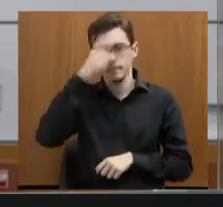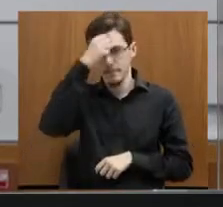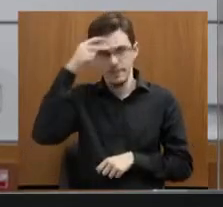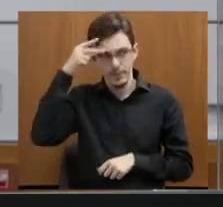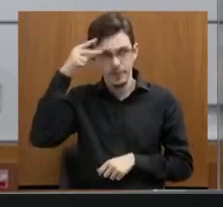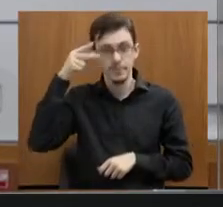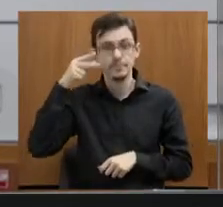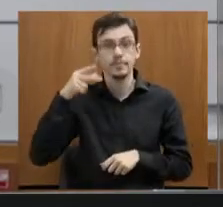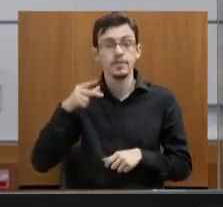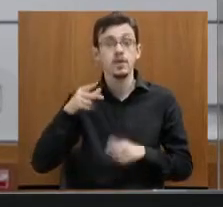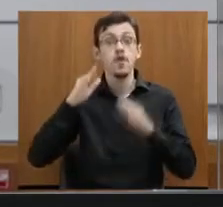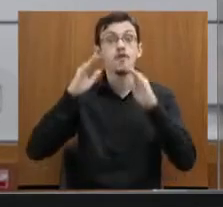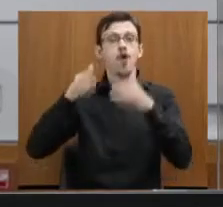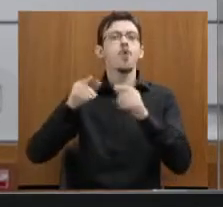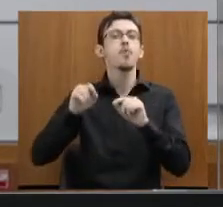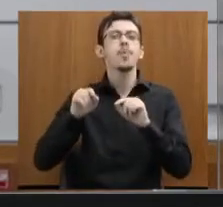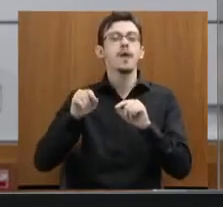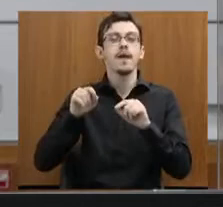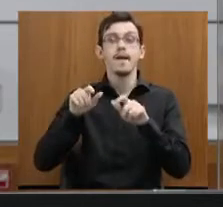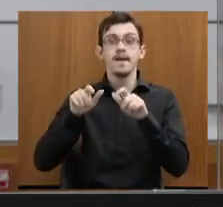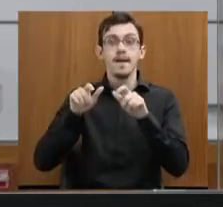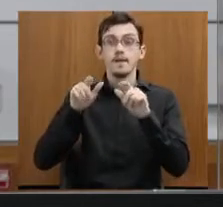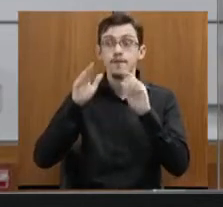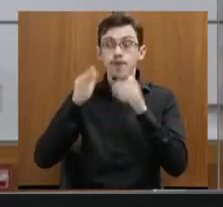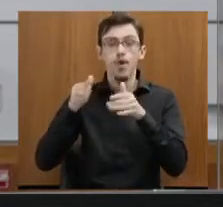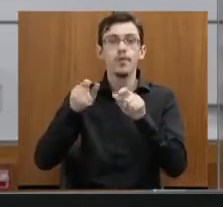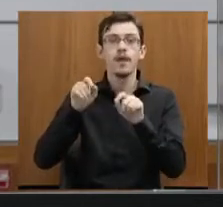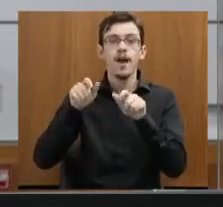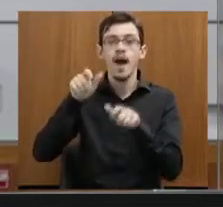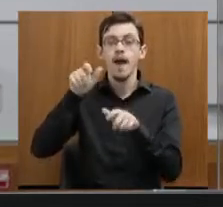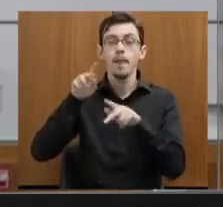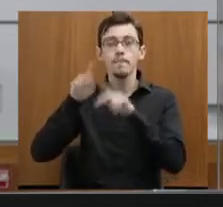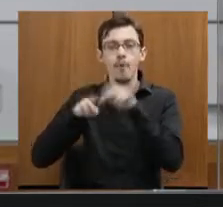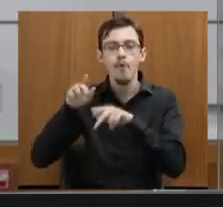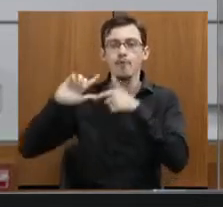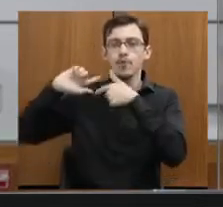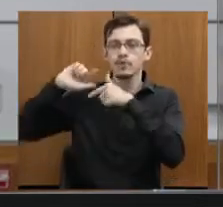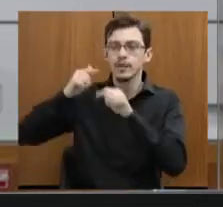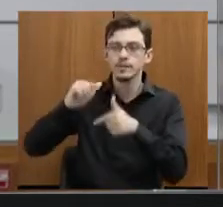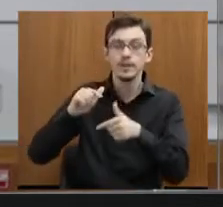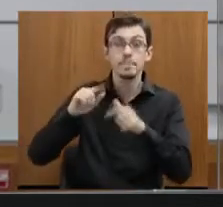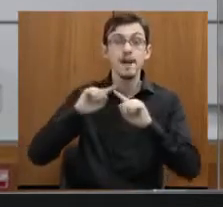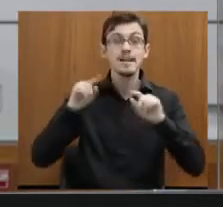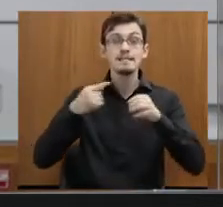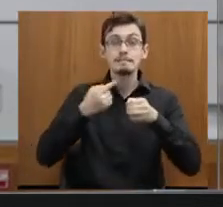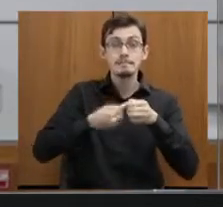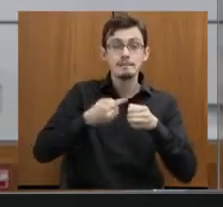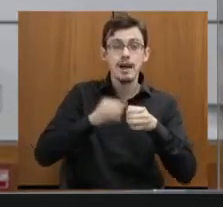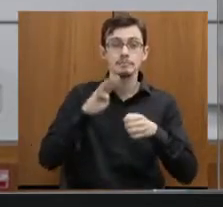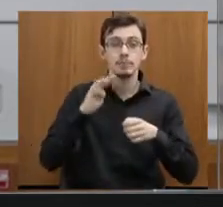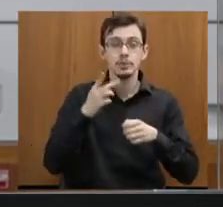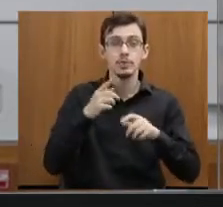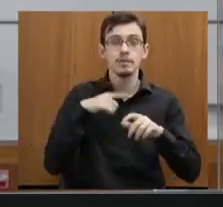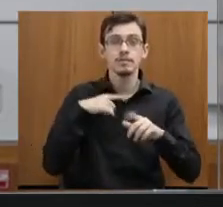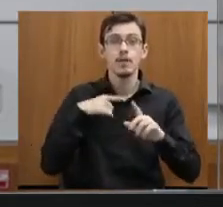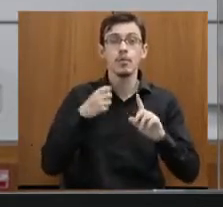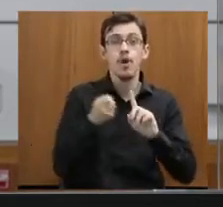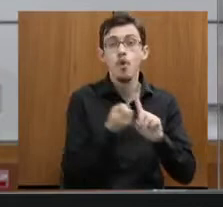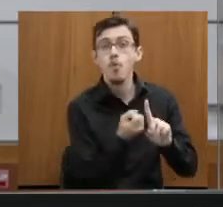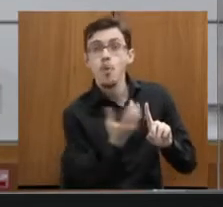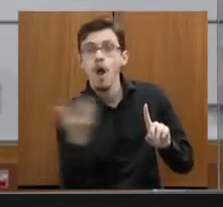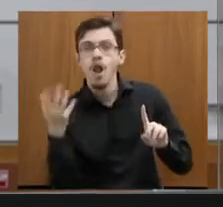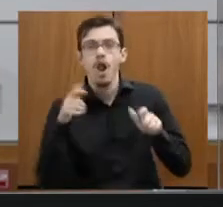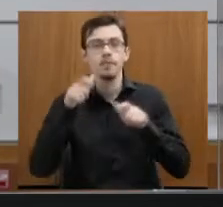e sempre foi foco os povos e comunidades tradicionais e na cidade como é grande o número né de